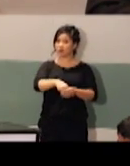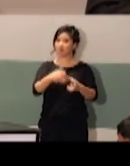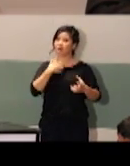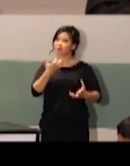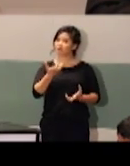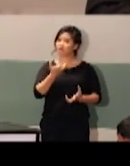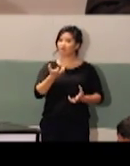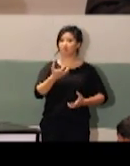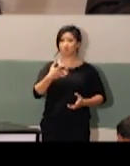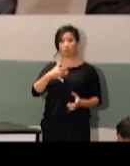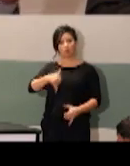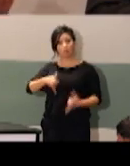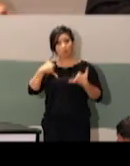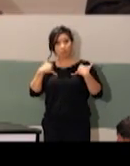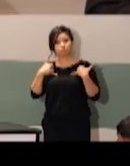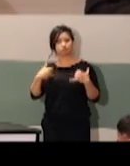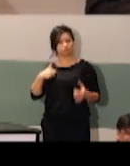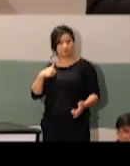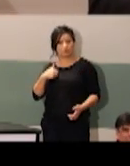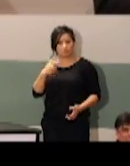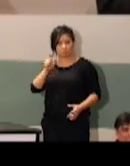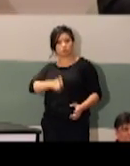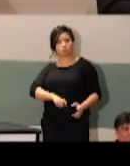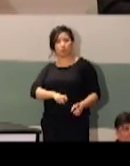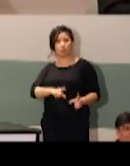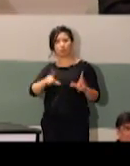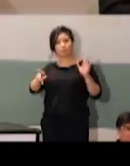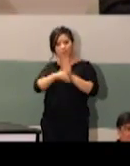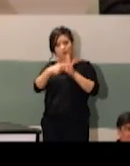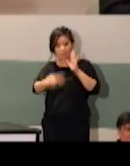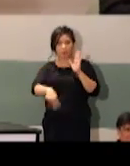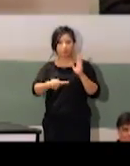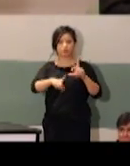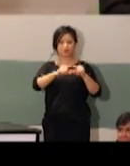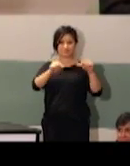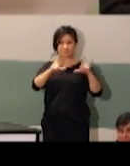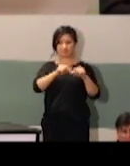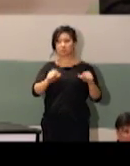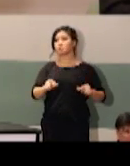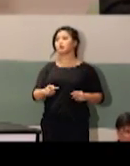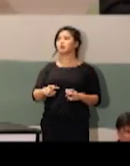ser brasiliense, de chegar em qualquer lugar do Brasil e sermos reconhecidos por